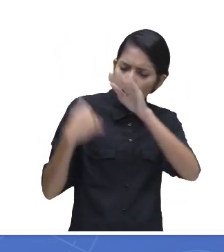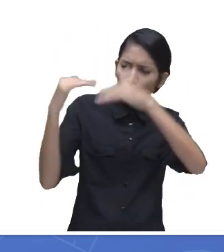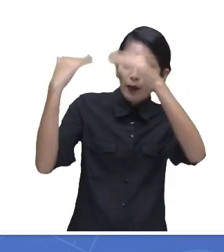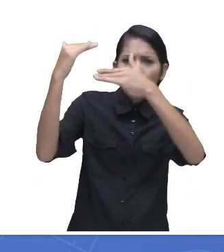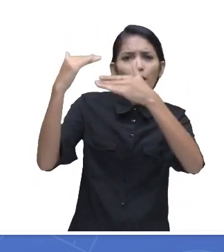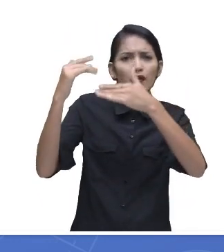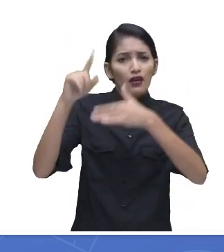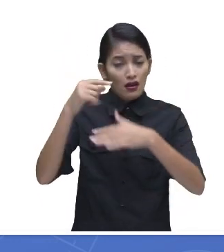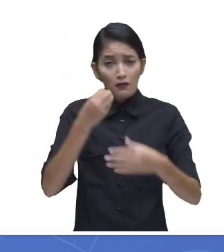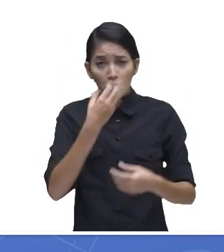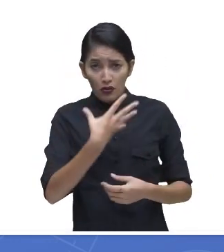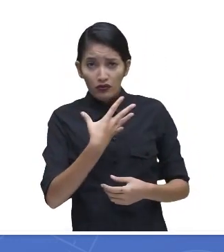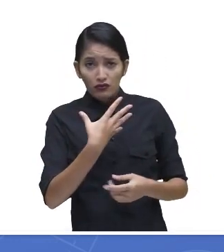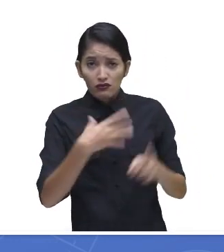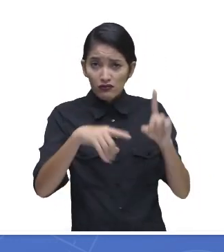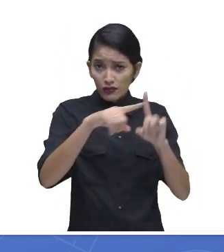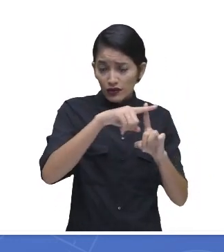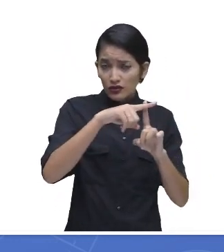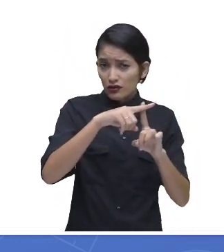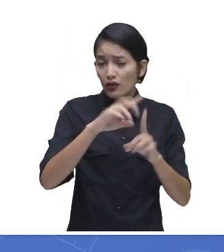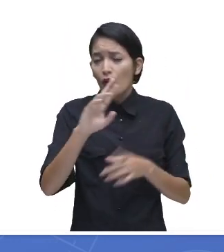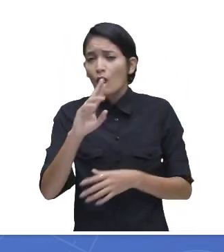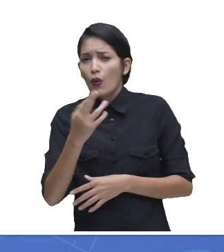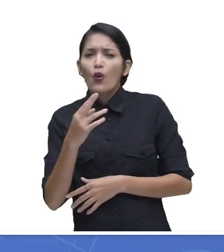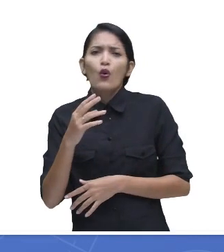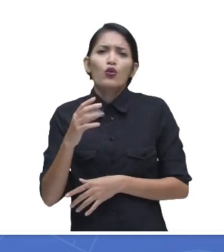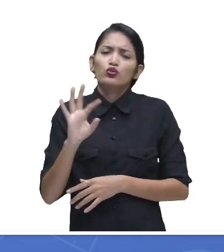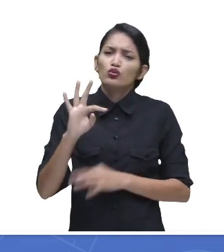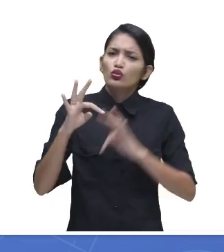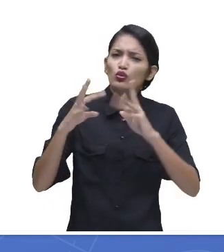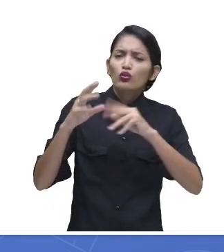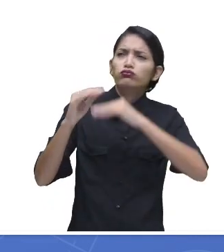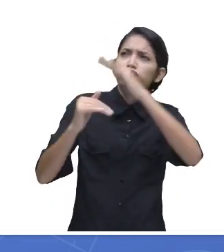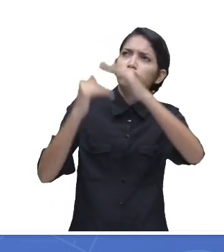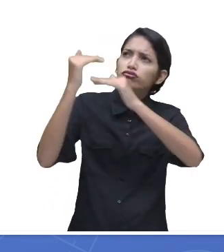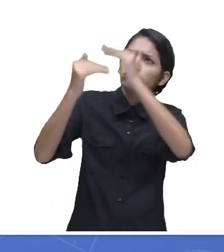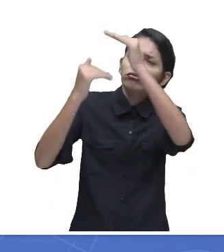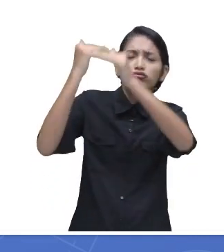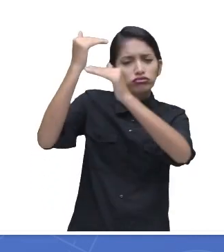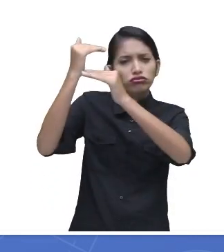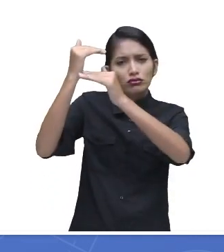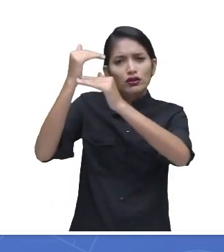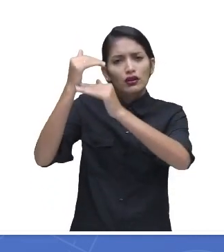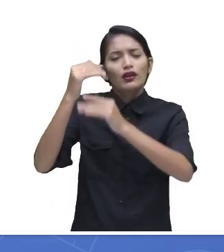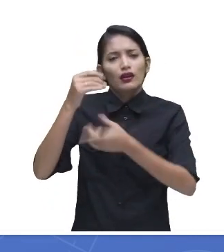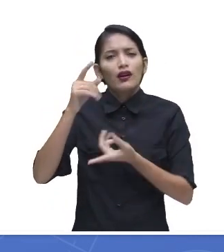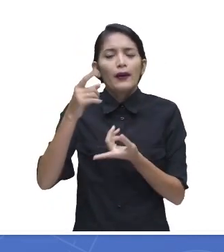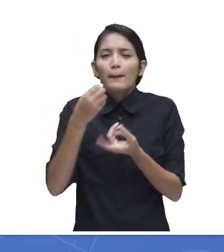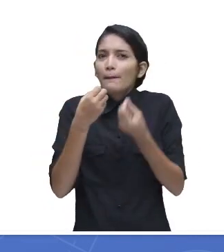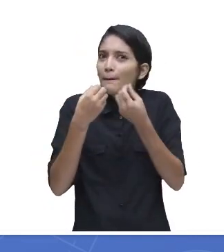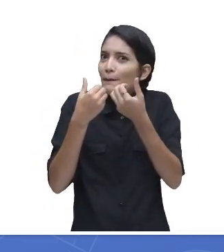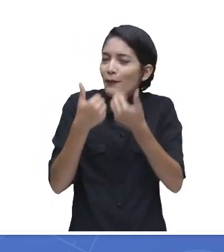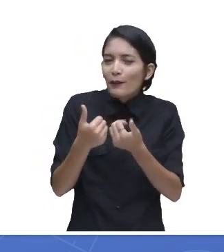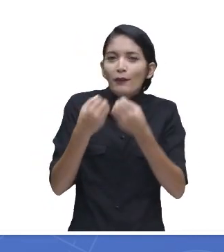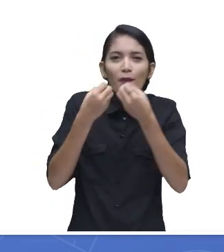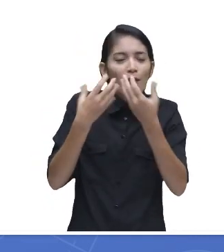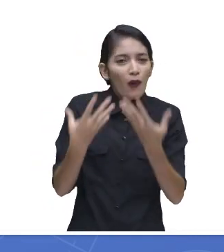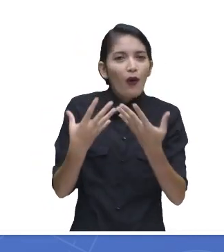é positivo? Será que todo progresso ele é a melhor coisa do mundo?